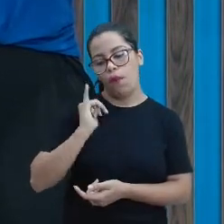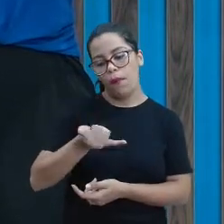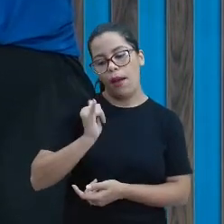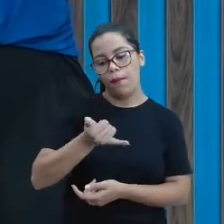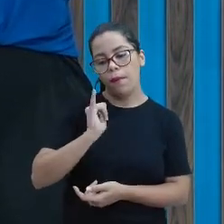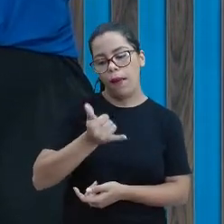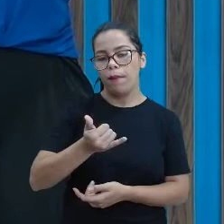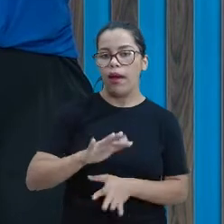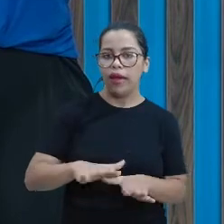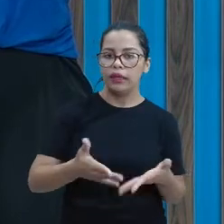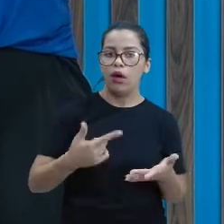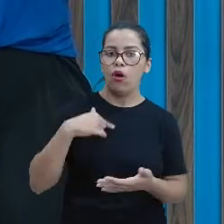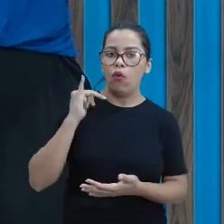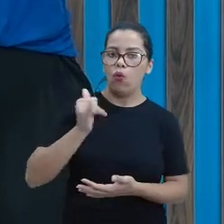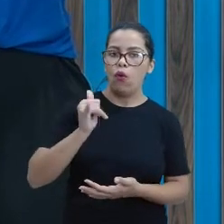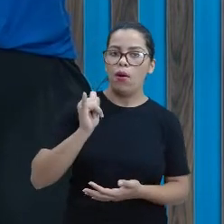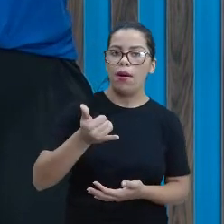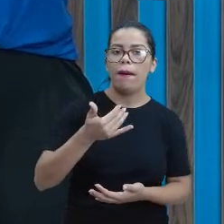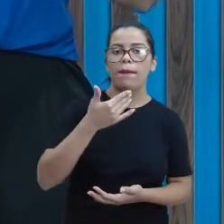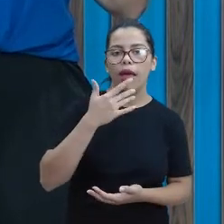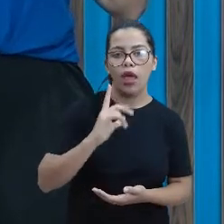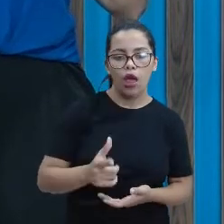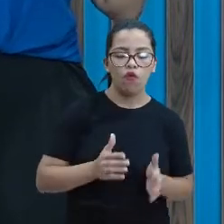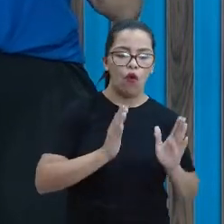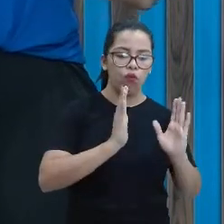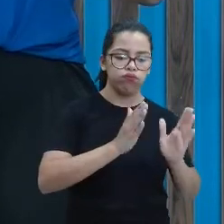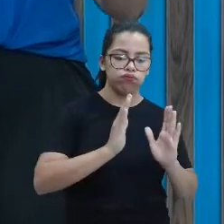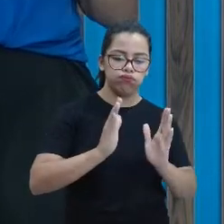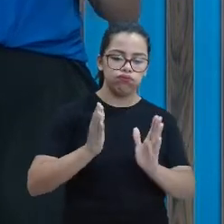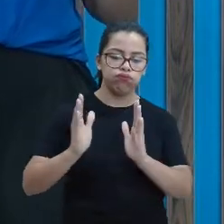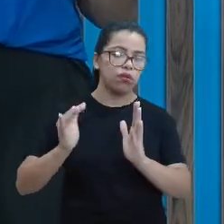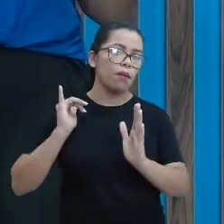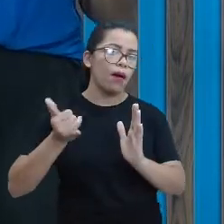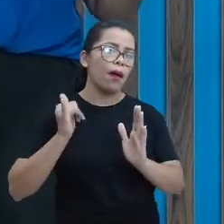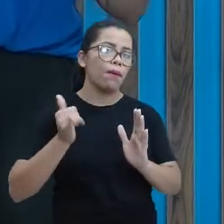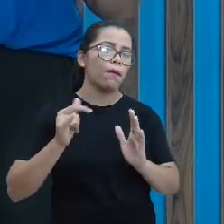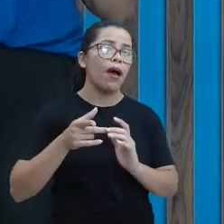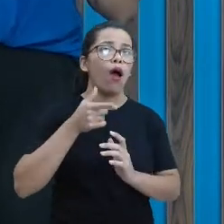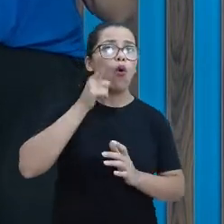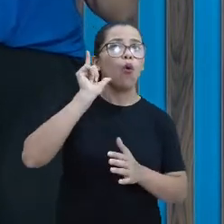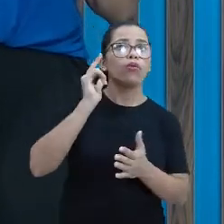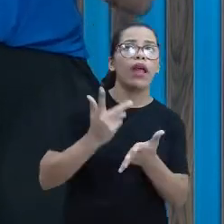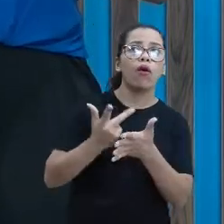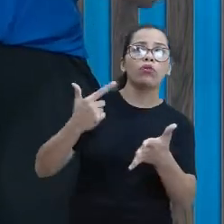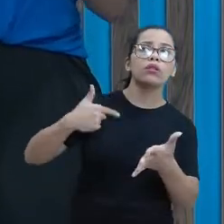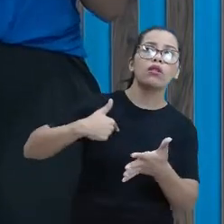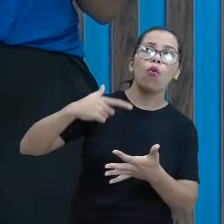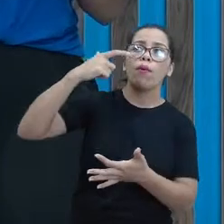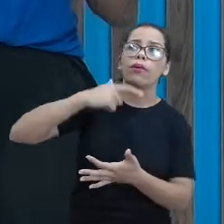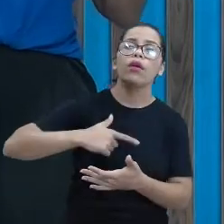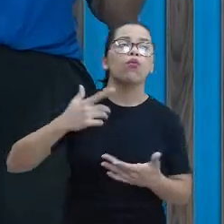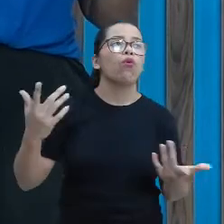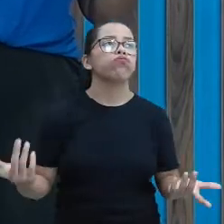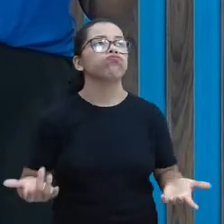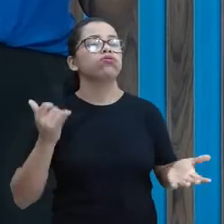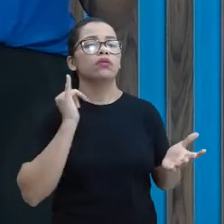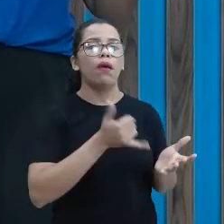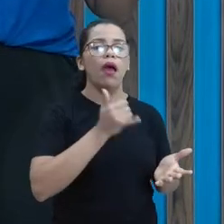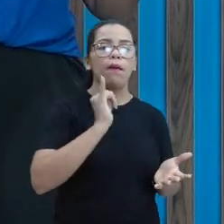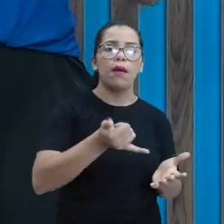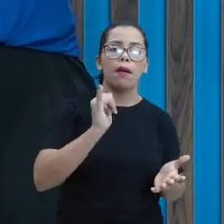discurso. Quando eu elaboro, eu vou colocar em uma ordem cronológica, que não necessariamente é a ordem que eu vivi. Quando eu altero essa